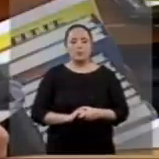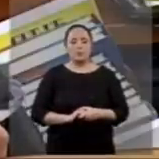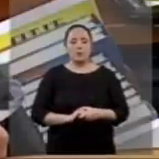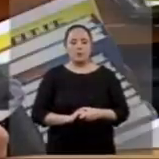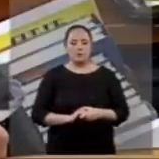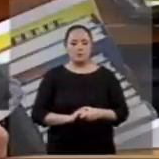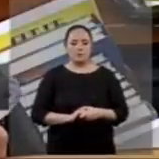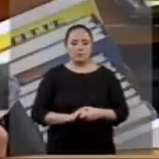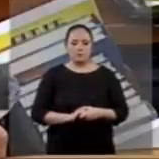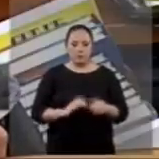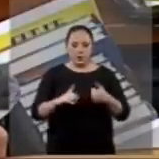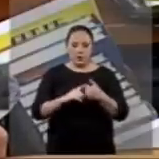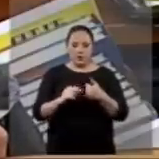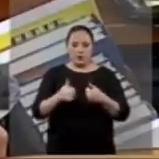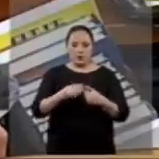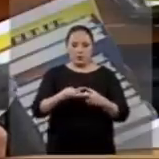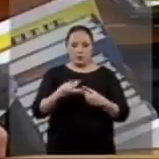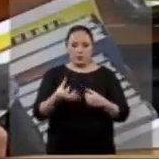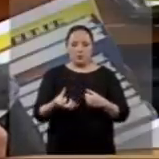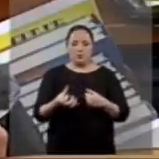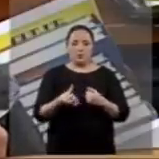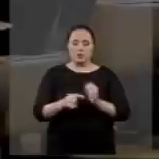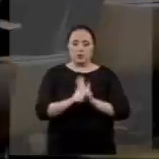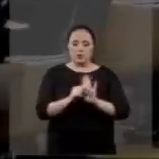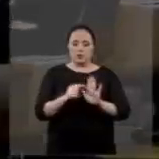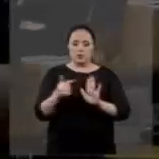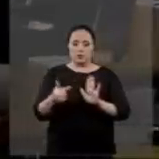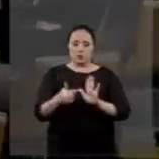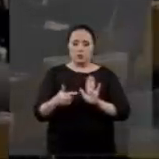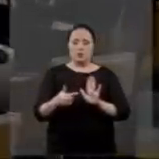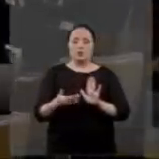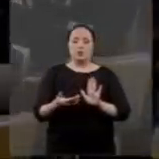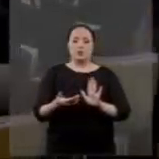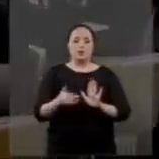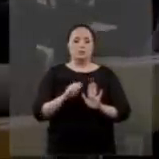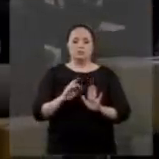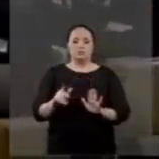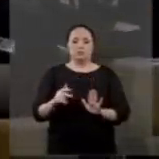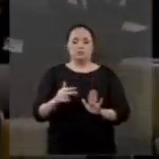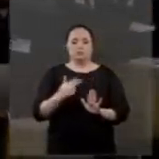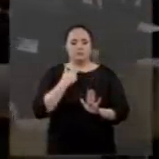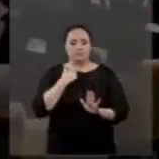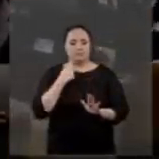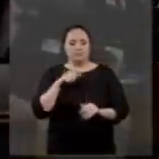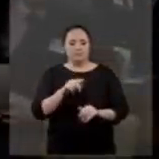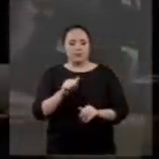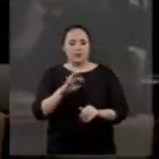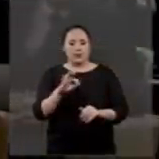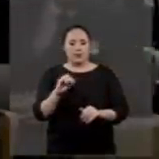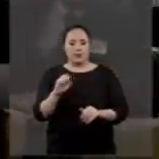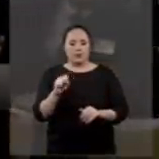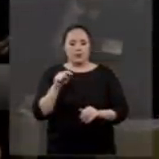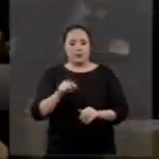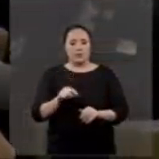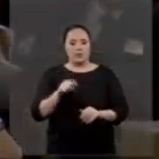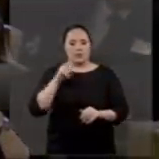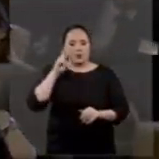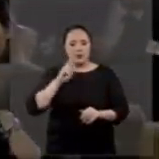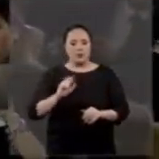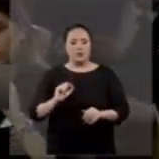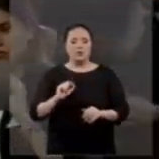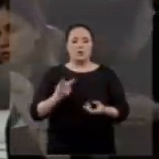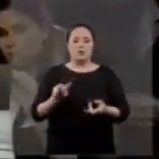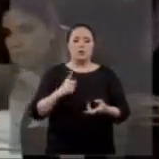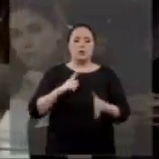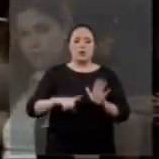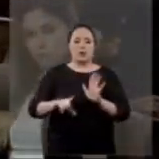presente o artigo 146, inciso 2 do diploma maior, não poder esses atos, versados em